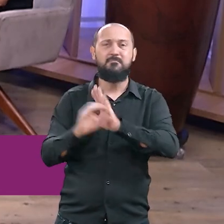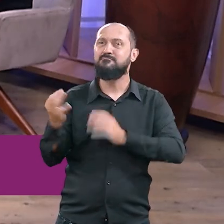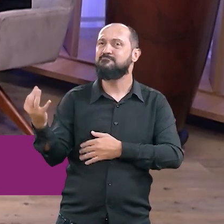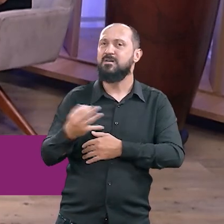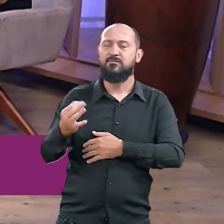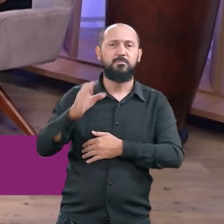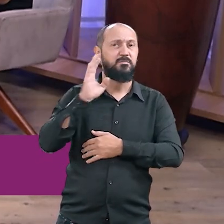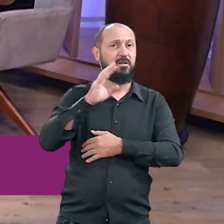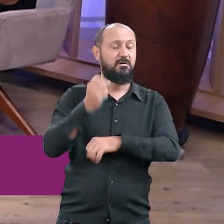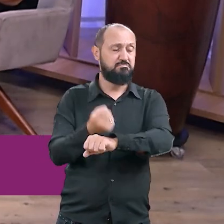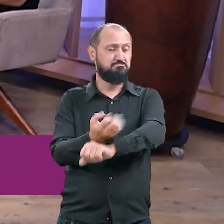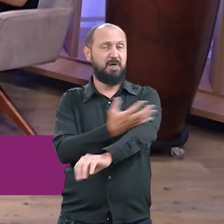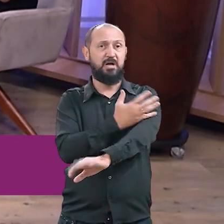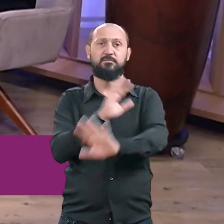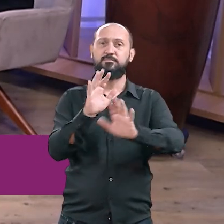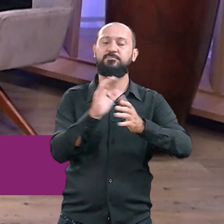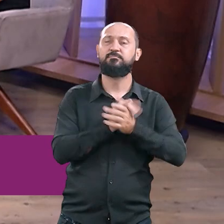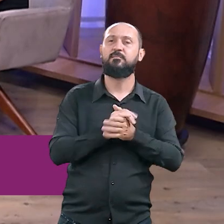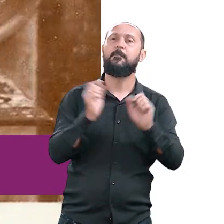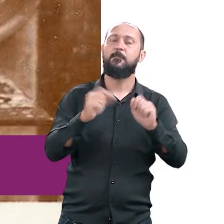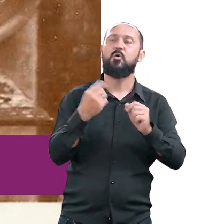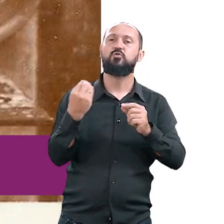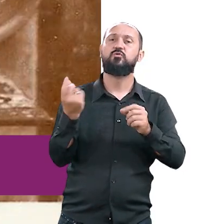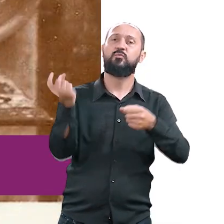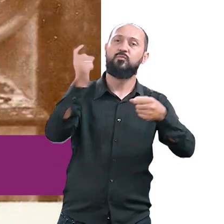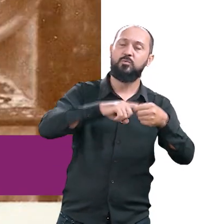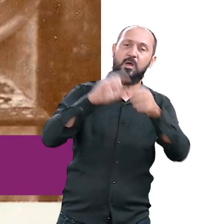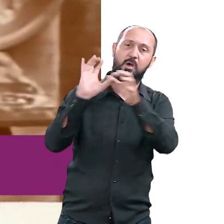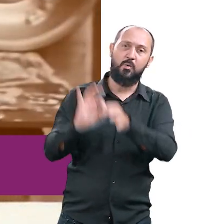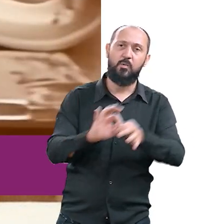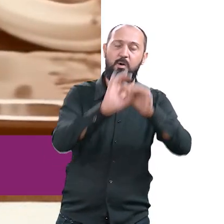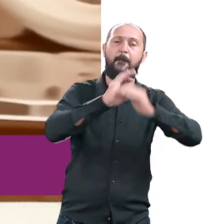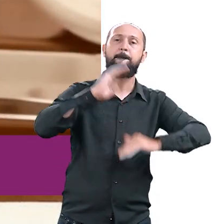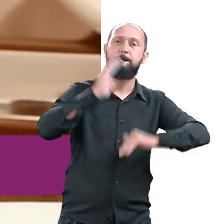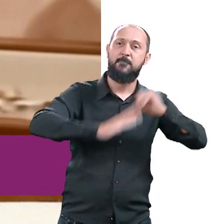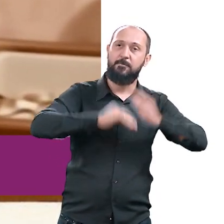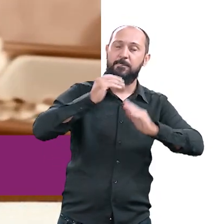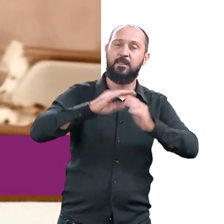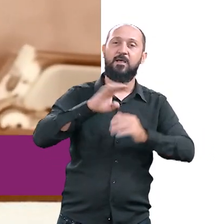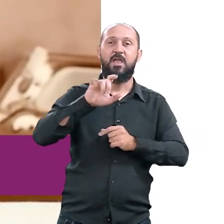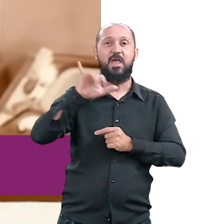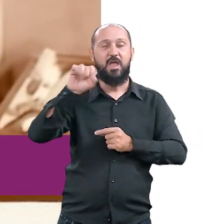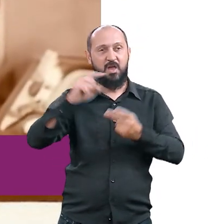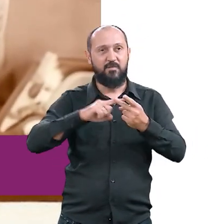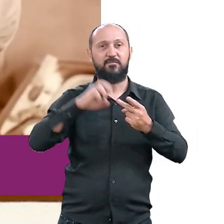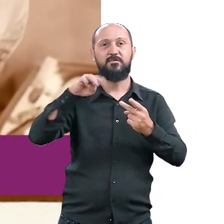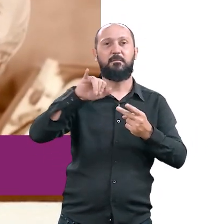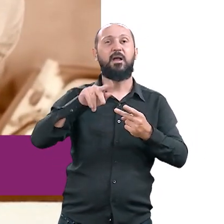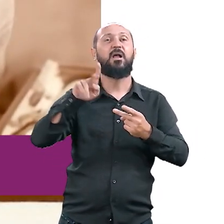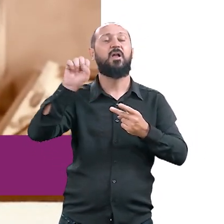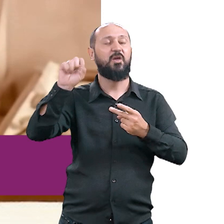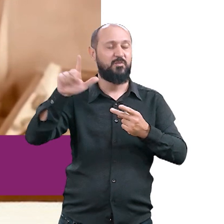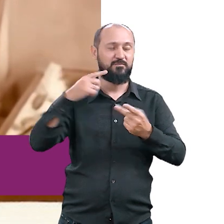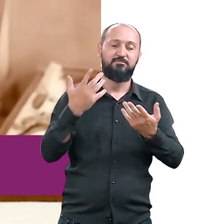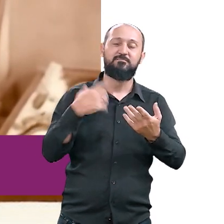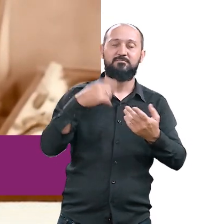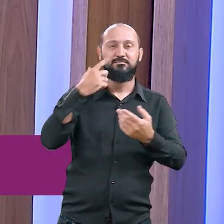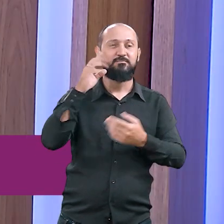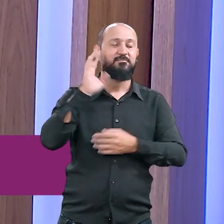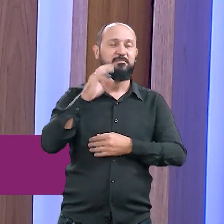aqui agora, que na verdade foi criado pelo computador. Então, o deepfake, ele,